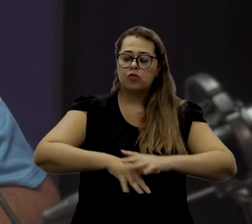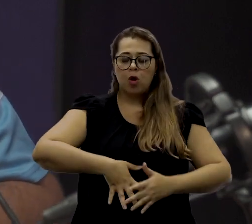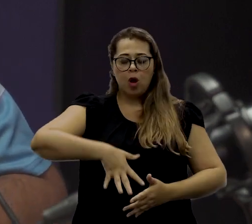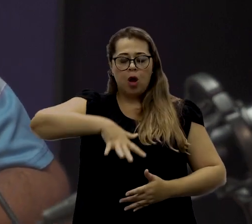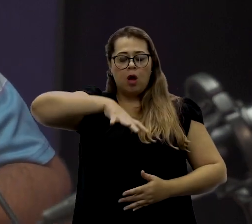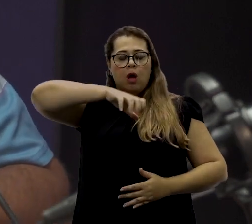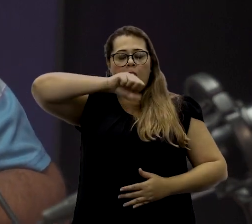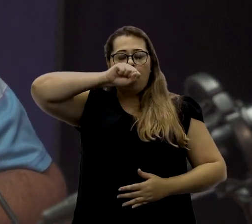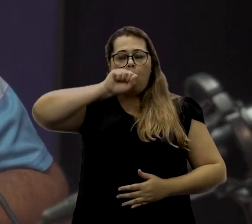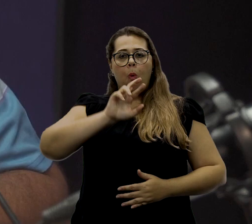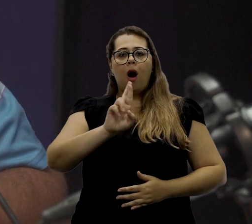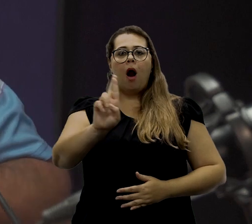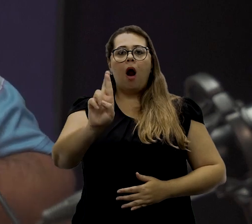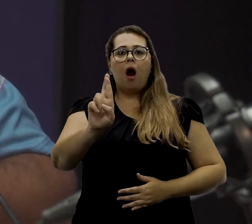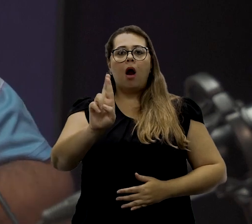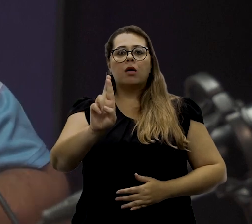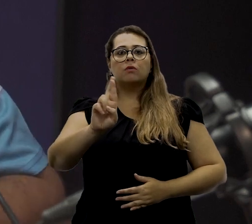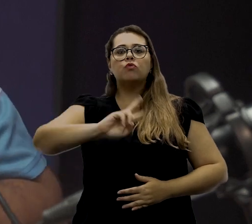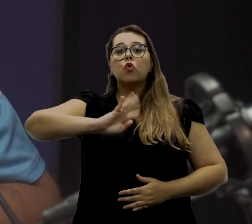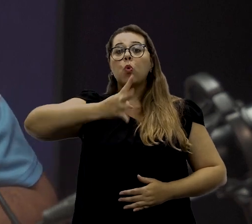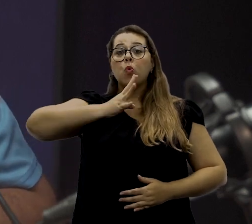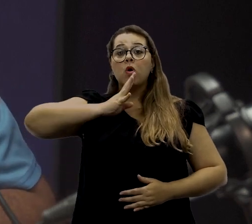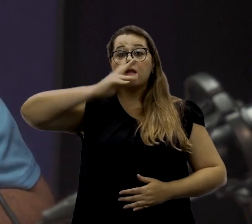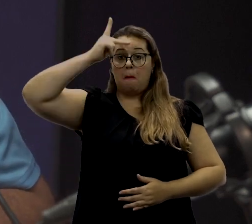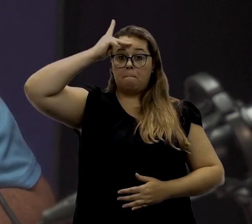intensamente respirar, ter esse